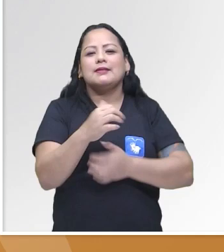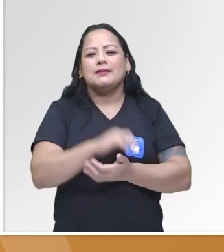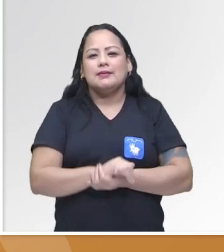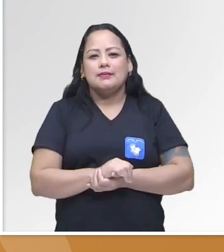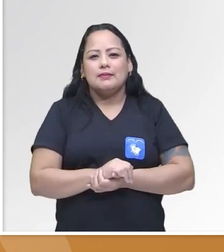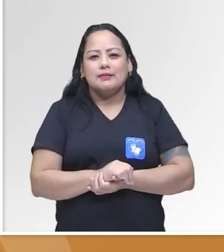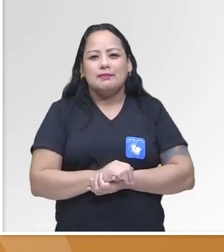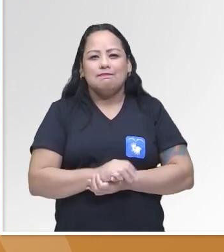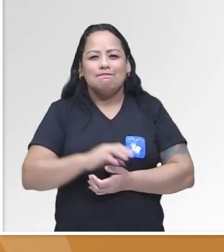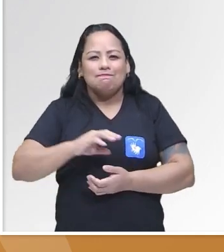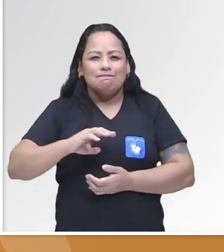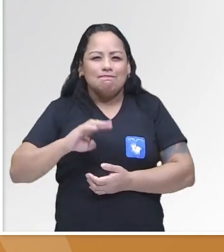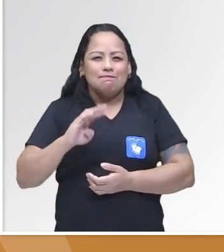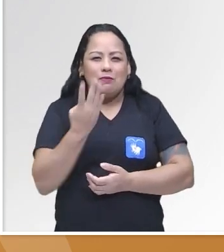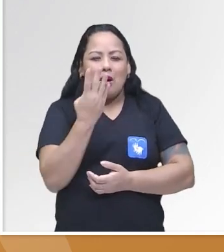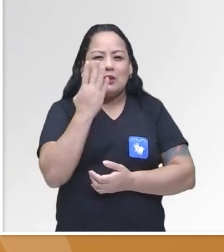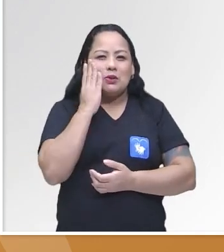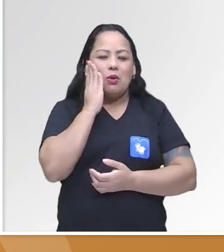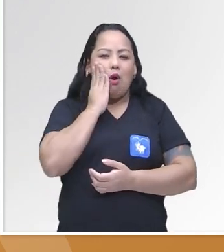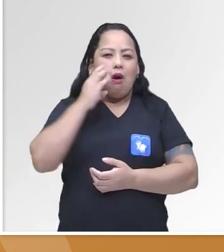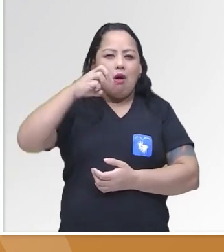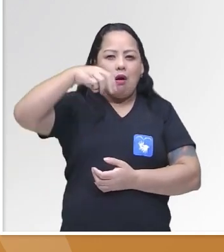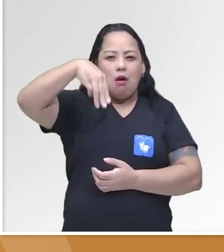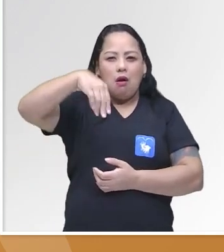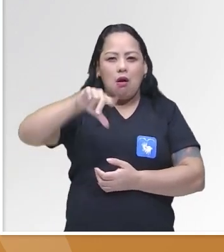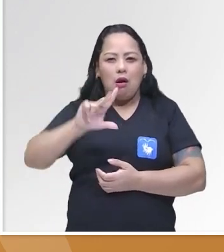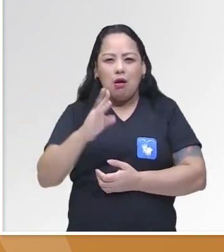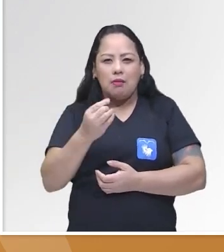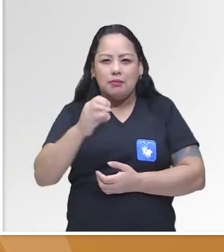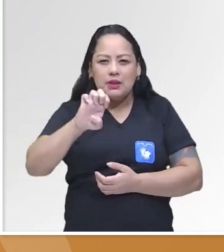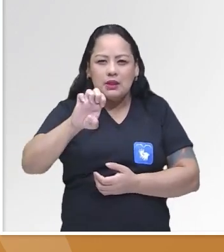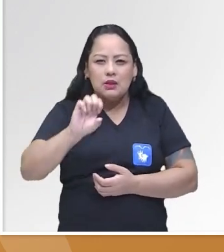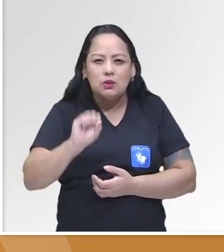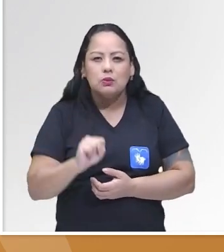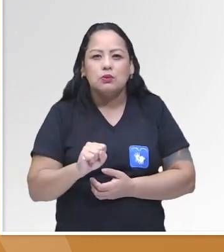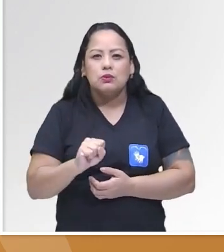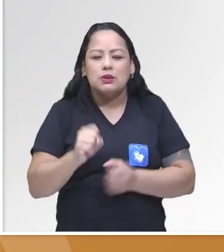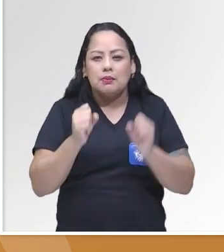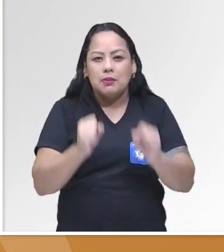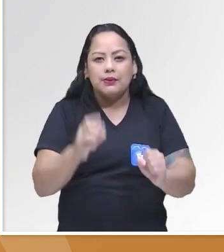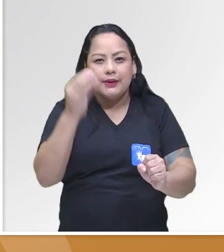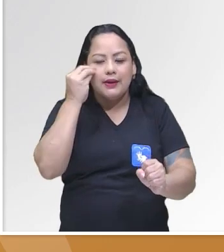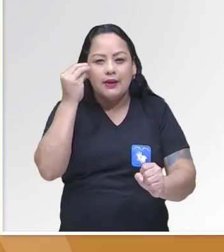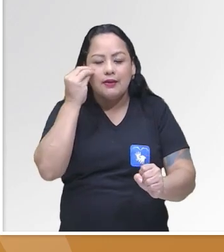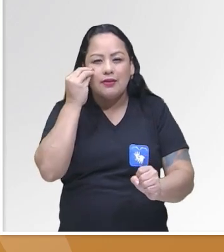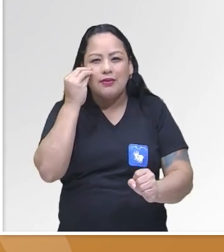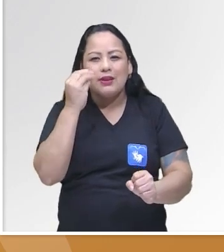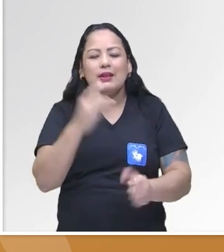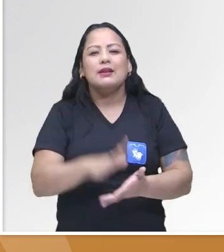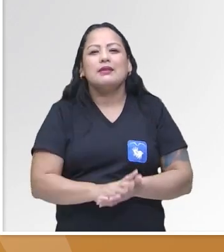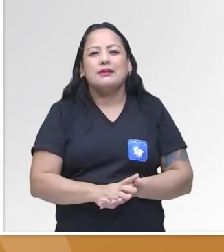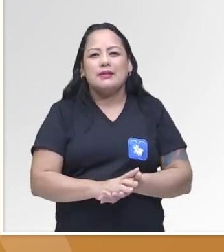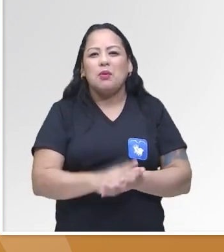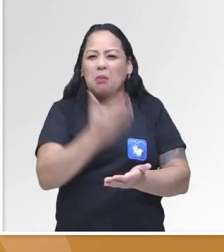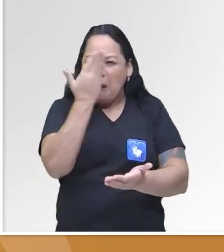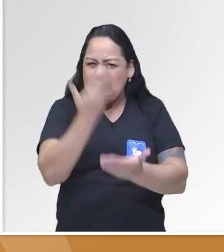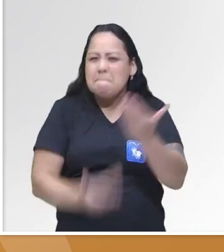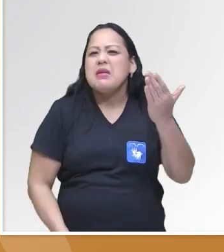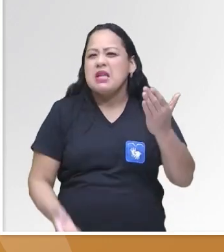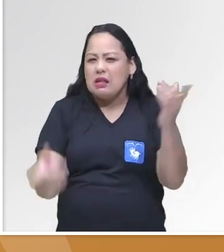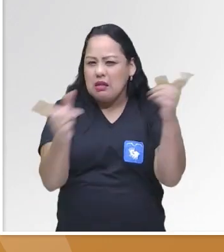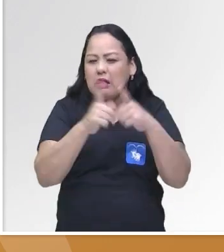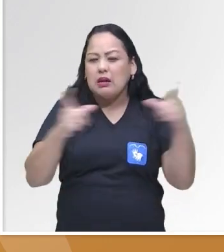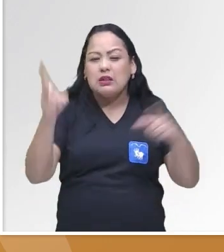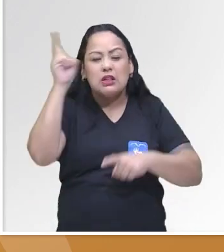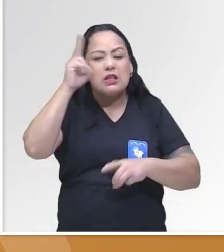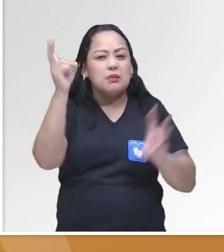4 milhões. Então, nós podemos ver aí que realmente é um prejuízo. Lembre-se também que muitos